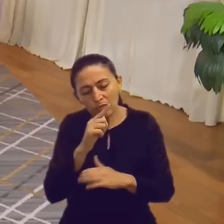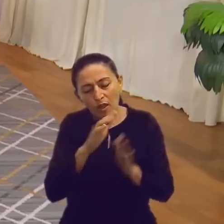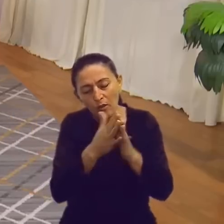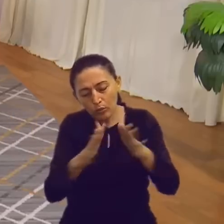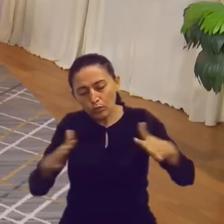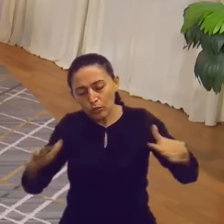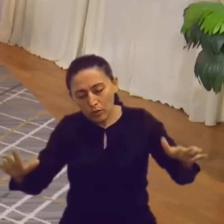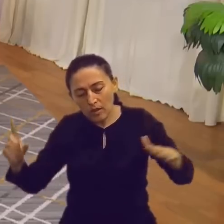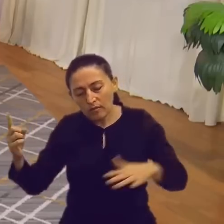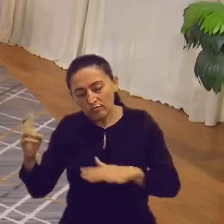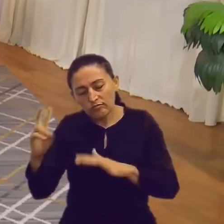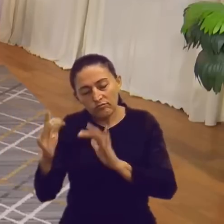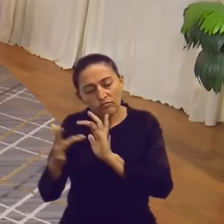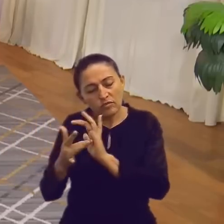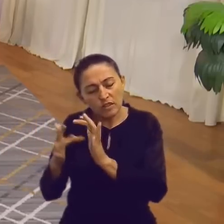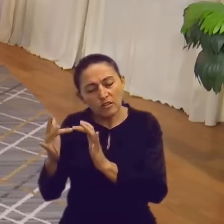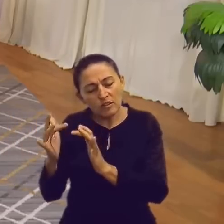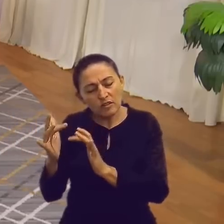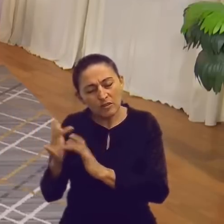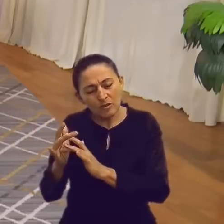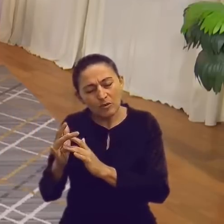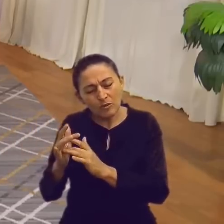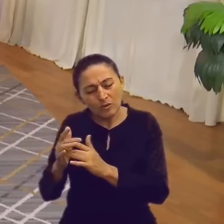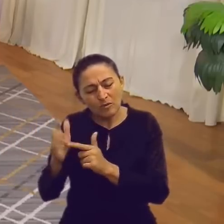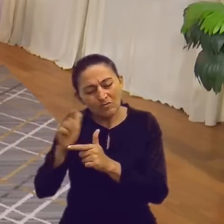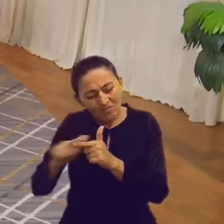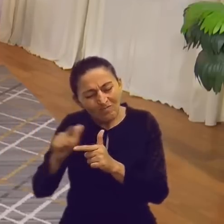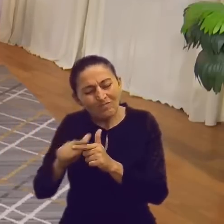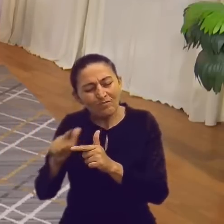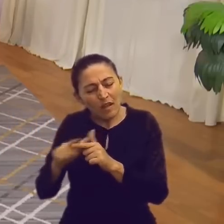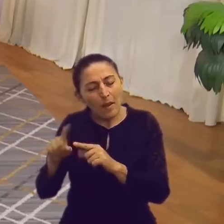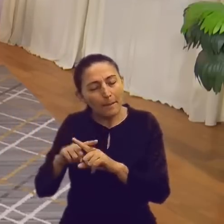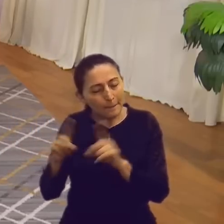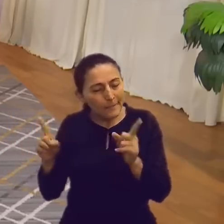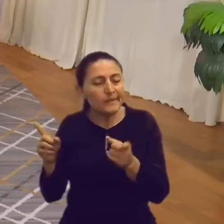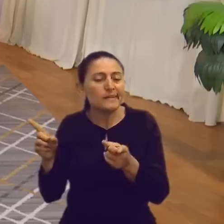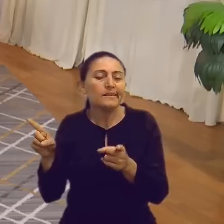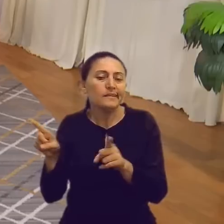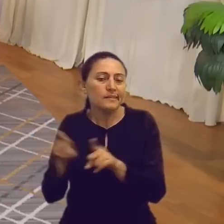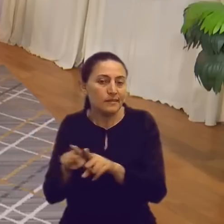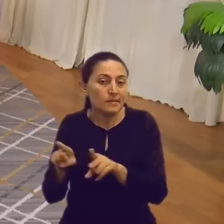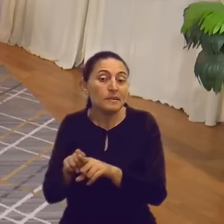Jesus tocando nas feridas de Pedro, mas também curando-o.